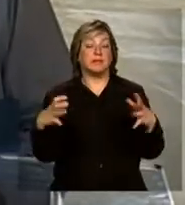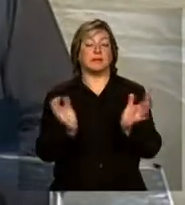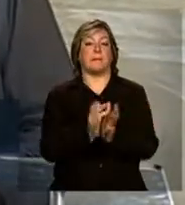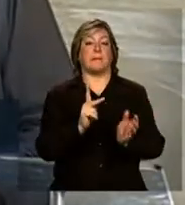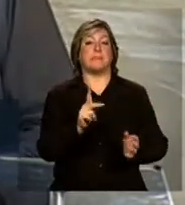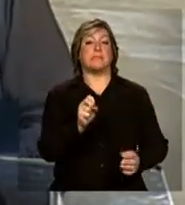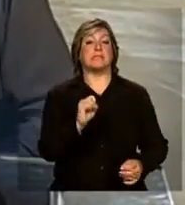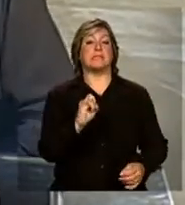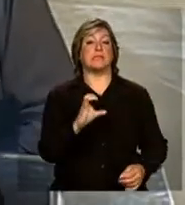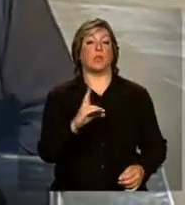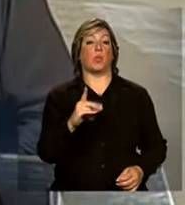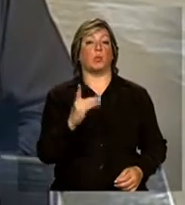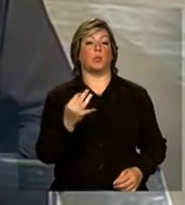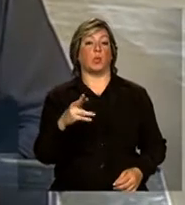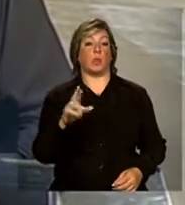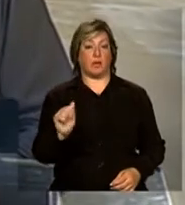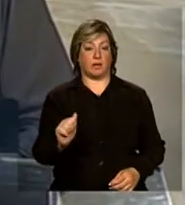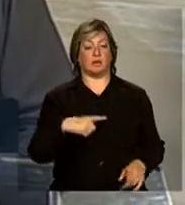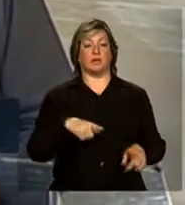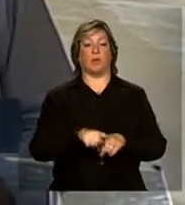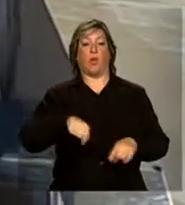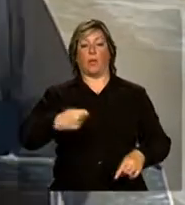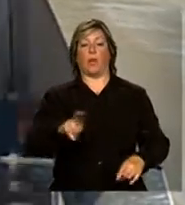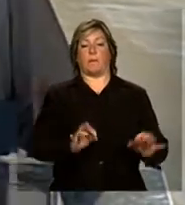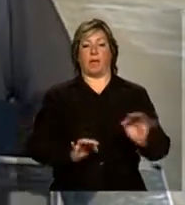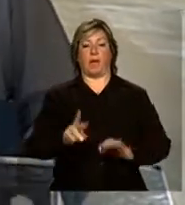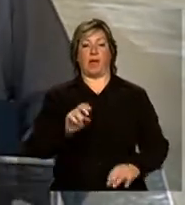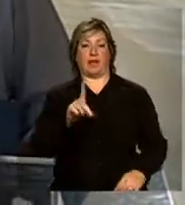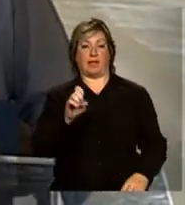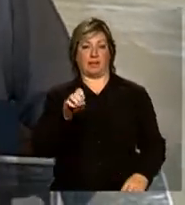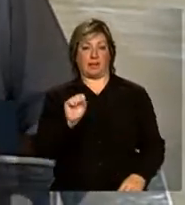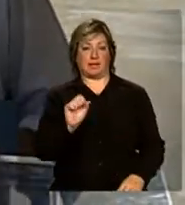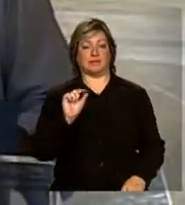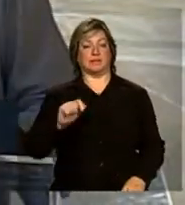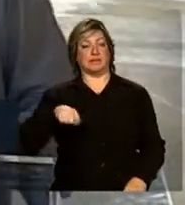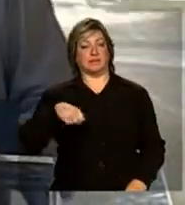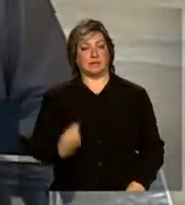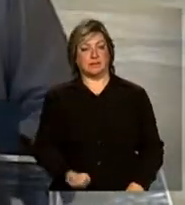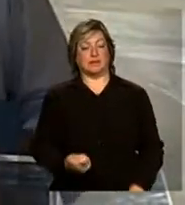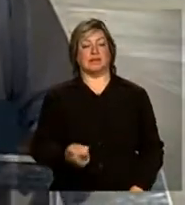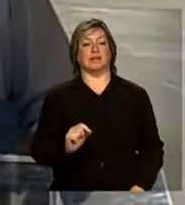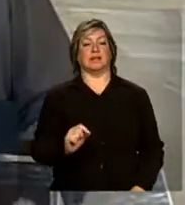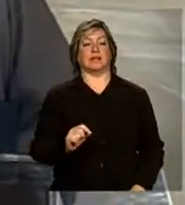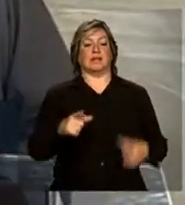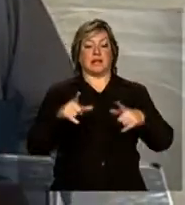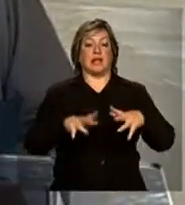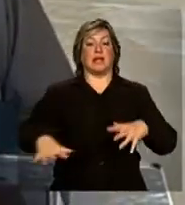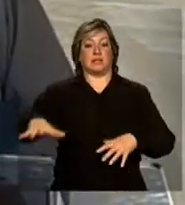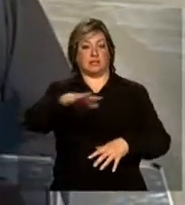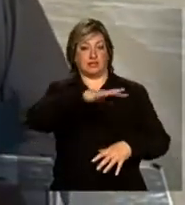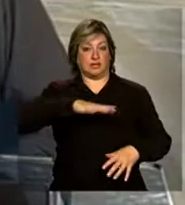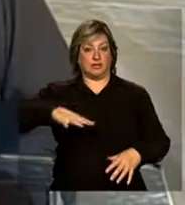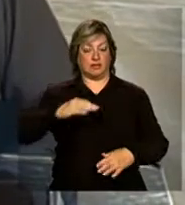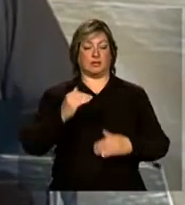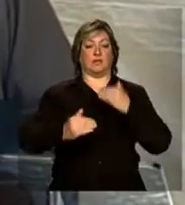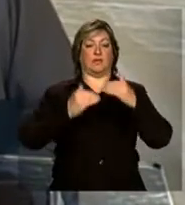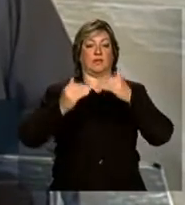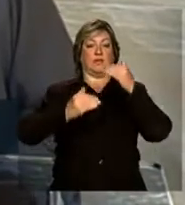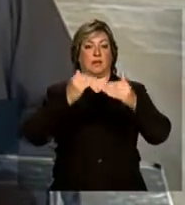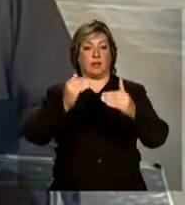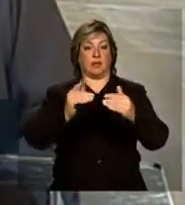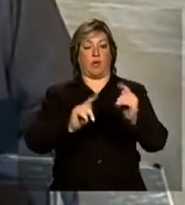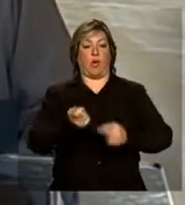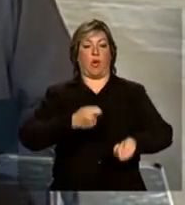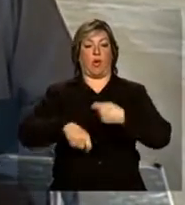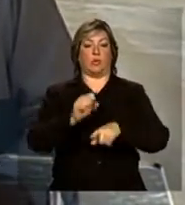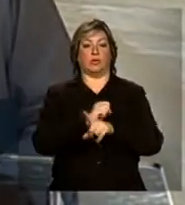que é um projeto que nós chamamos redes na qual essa rede quer dizer regiões de desenvolvimento econômico social na